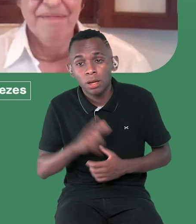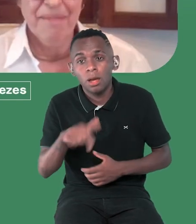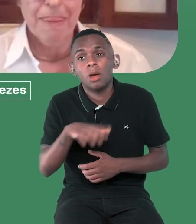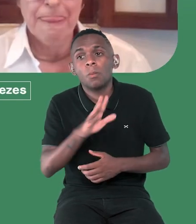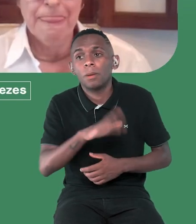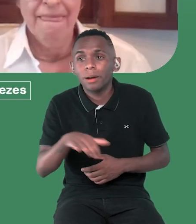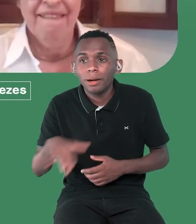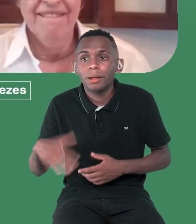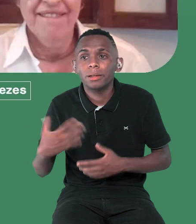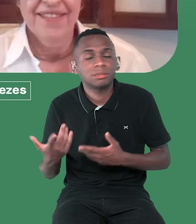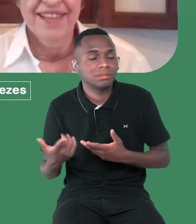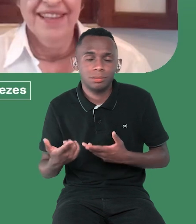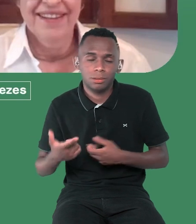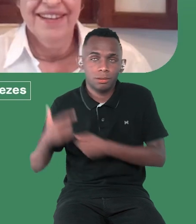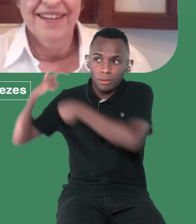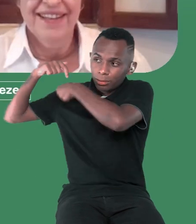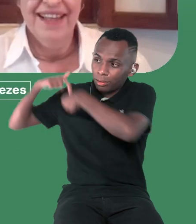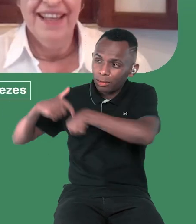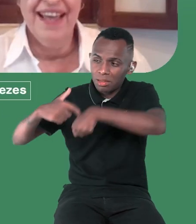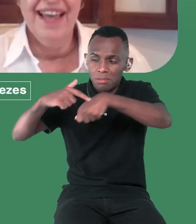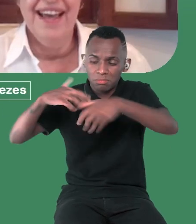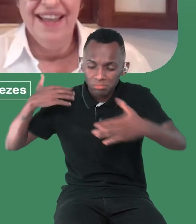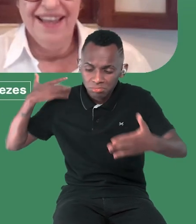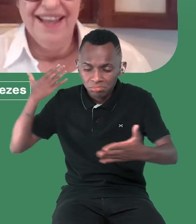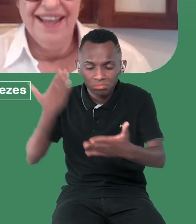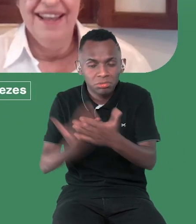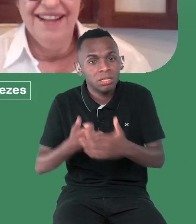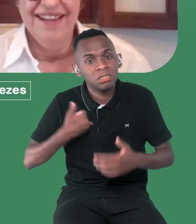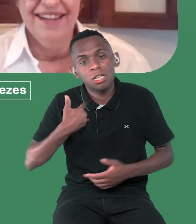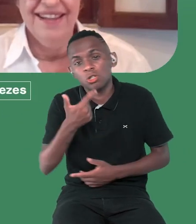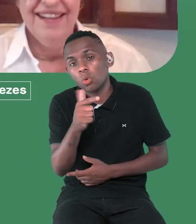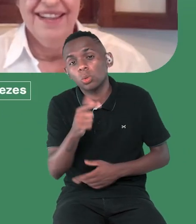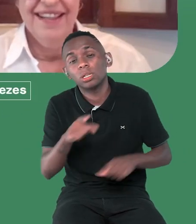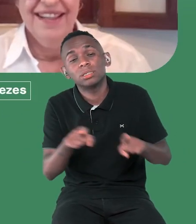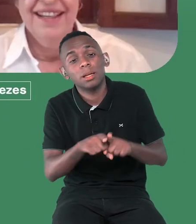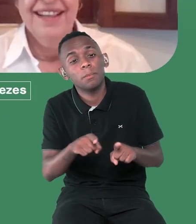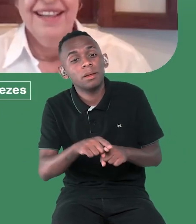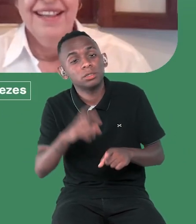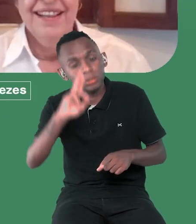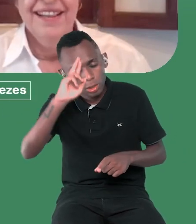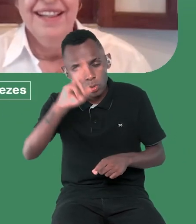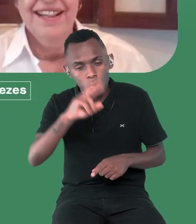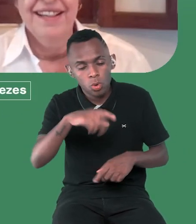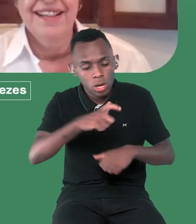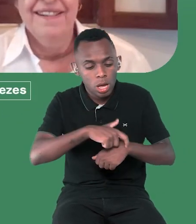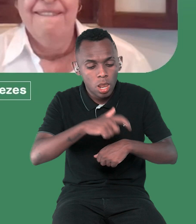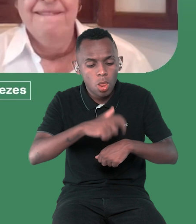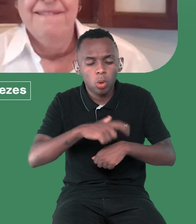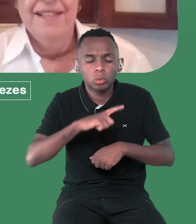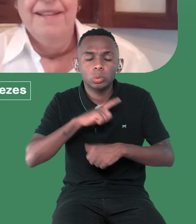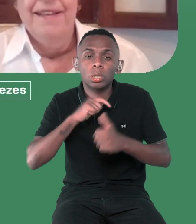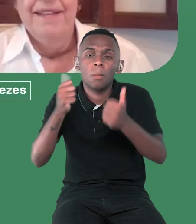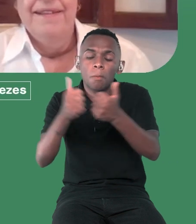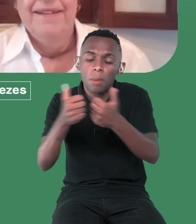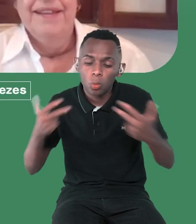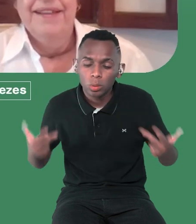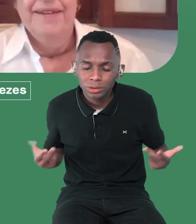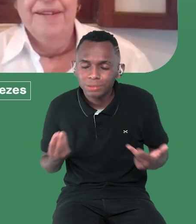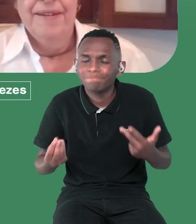que é atemporal, né? E ele não tem idade. E o Senhor Relógio tem uma coisa